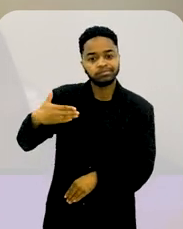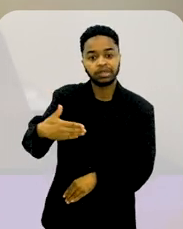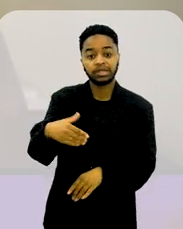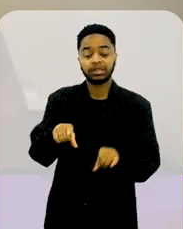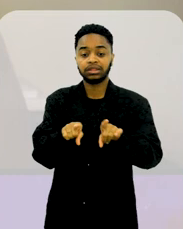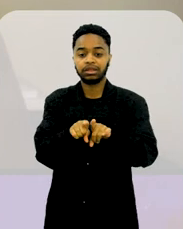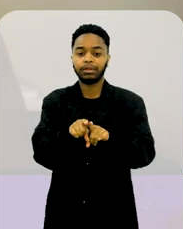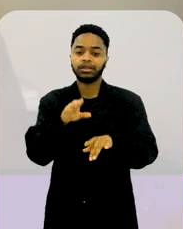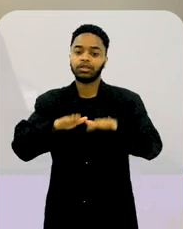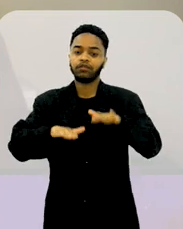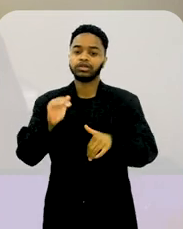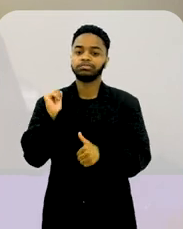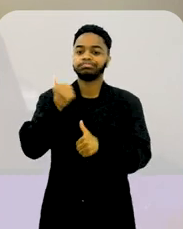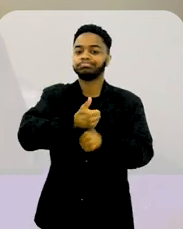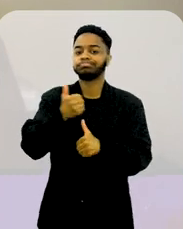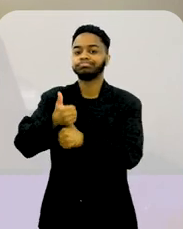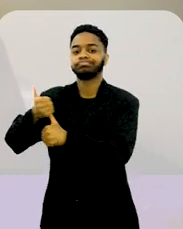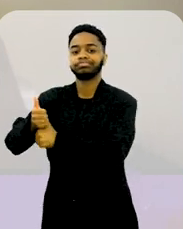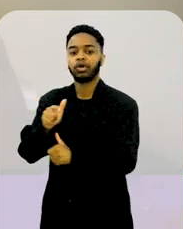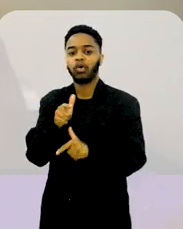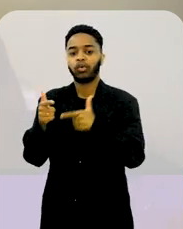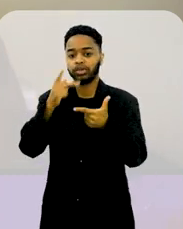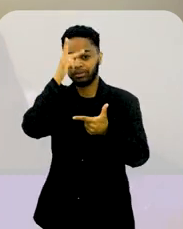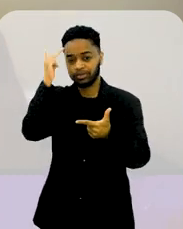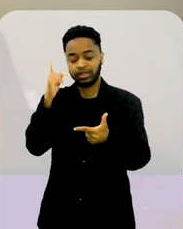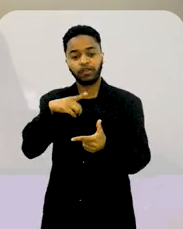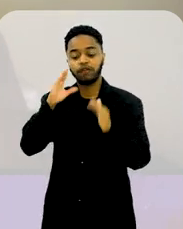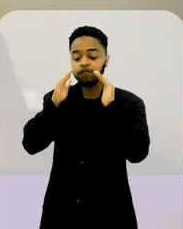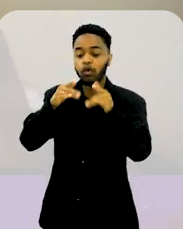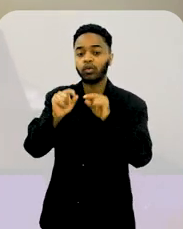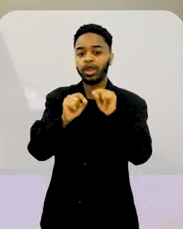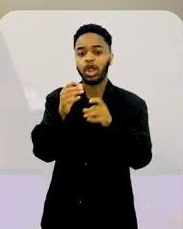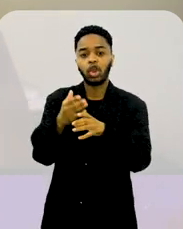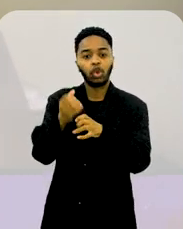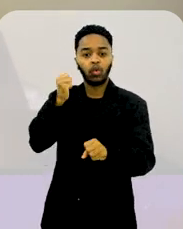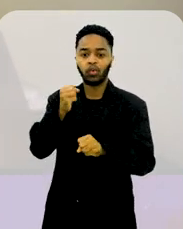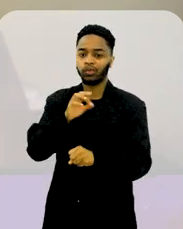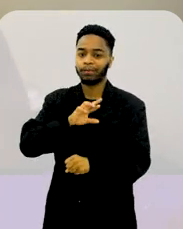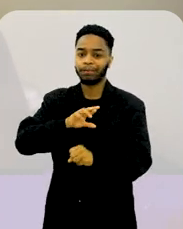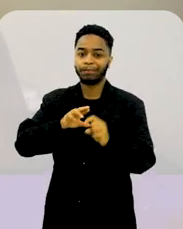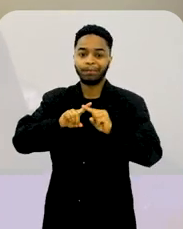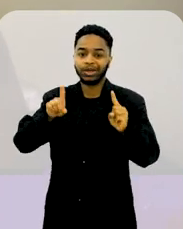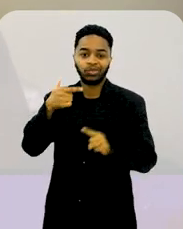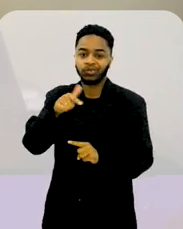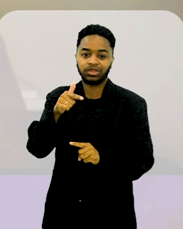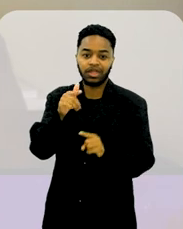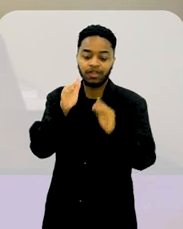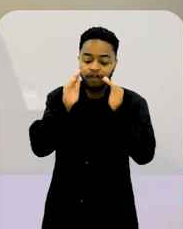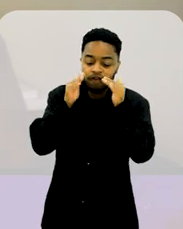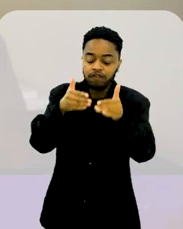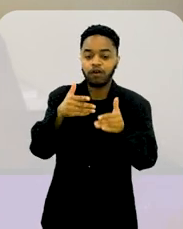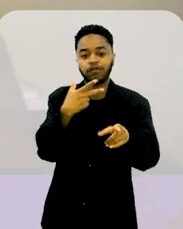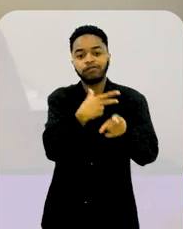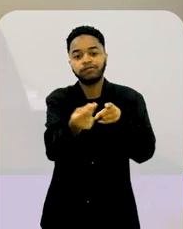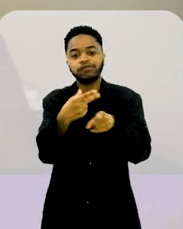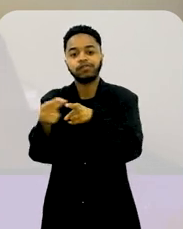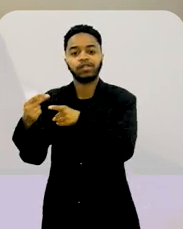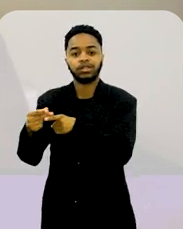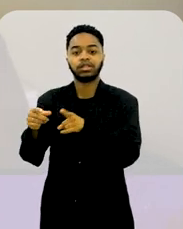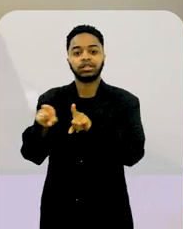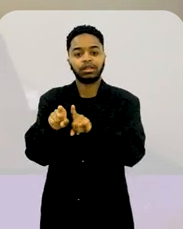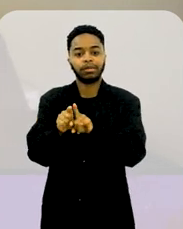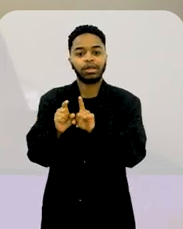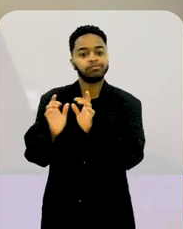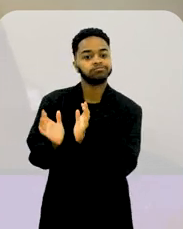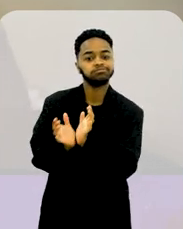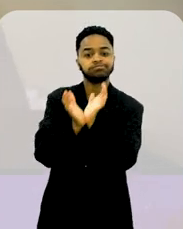talvez outros dirigentes que visam muito mais a questão do lucro do que de fato a possibilidade de conquista de títulos que era o que